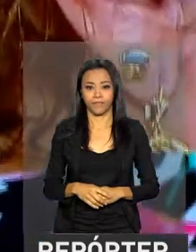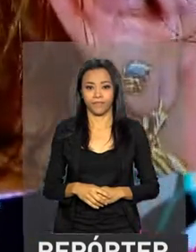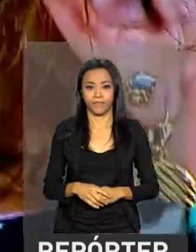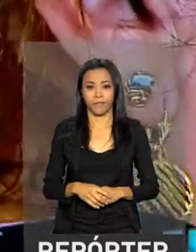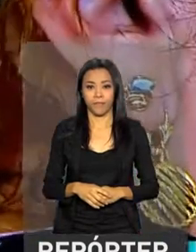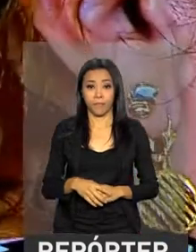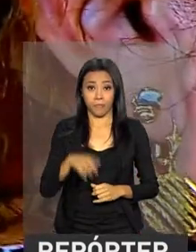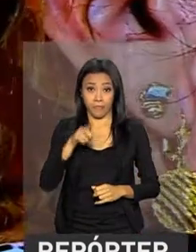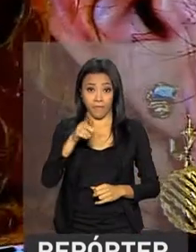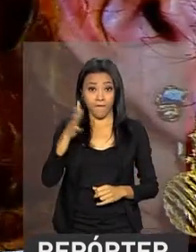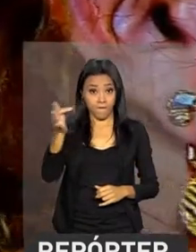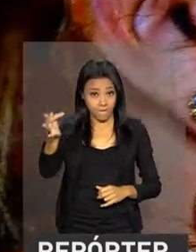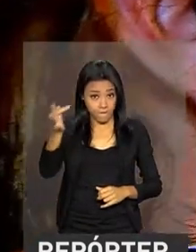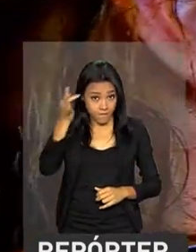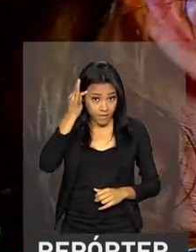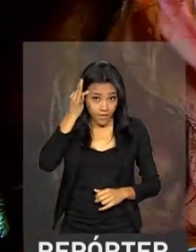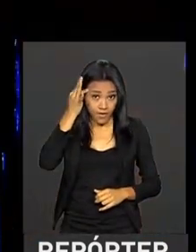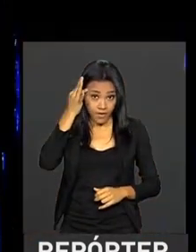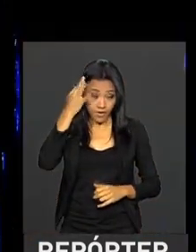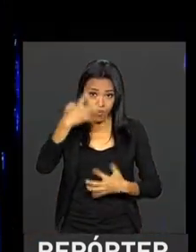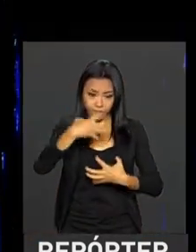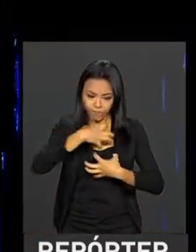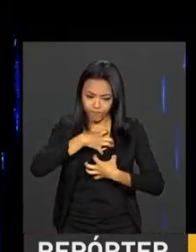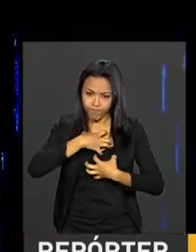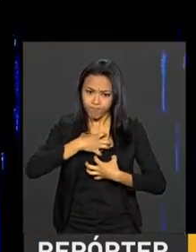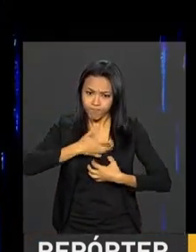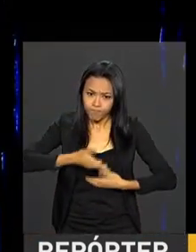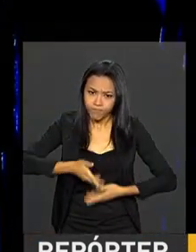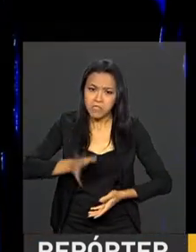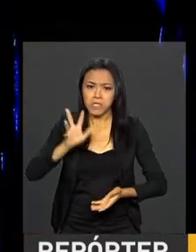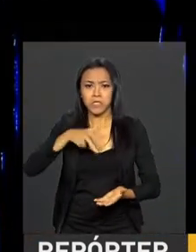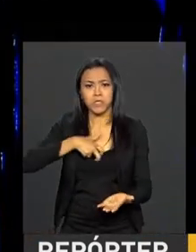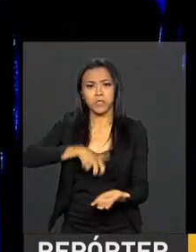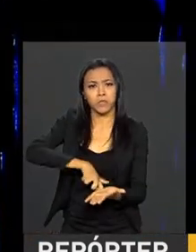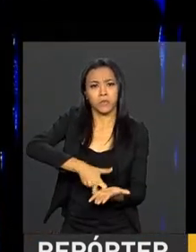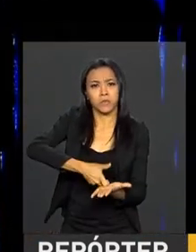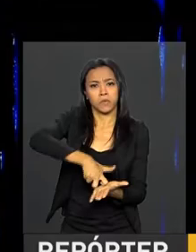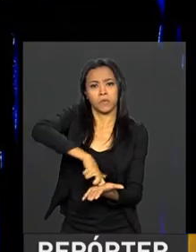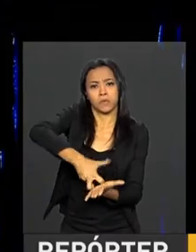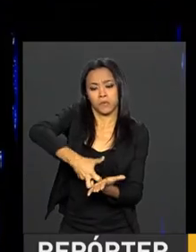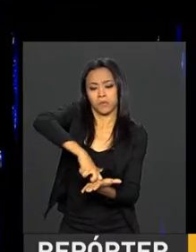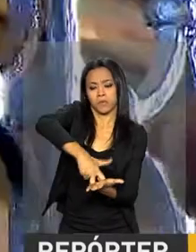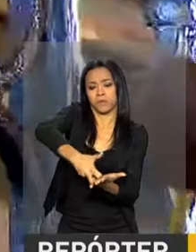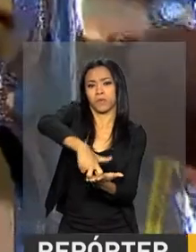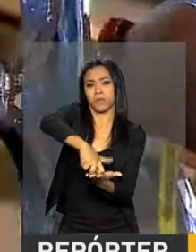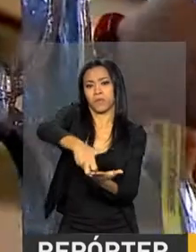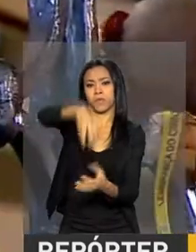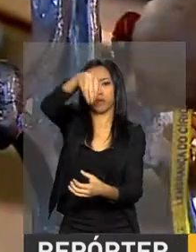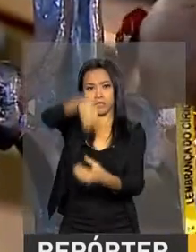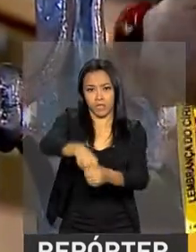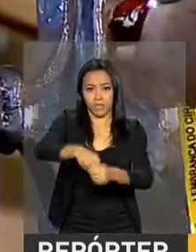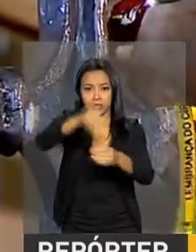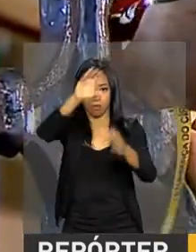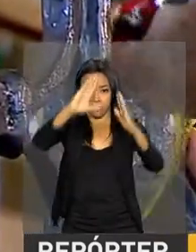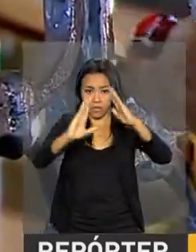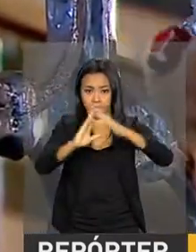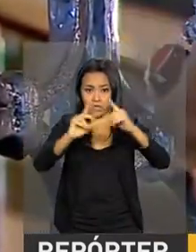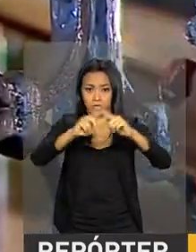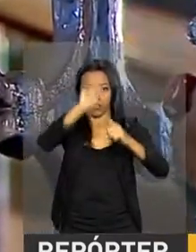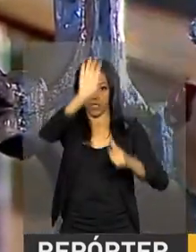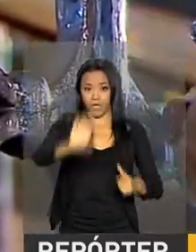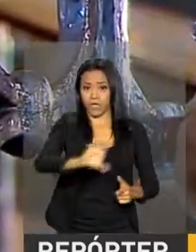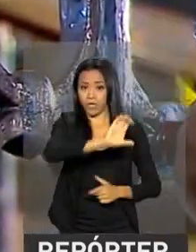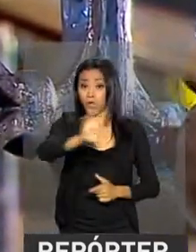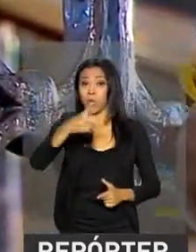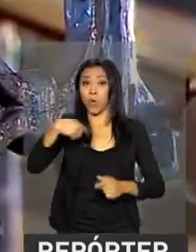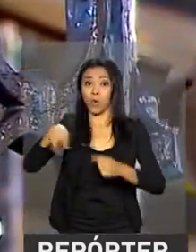É a fé que move este povo, seja de joelhos no interior da Basílica de Nazaré ou do lado de fora, amarrando